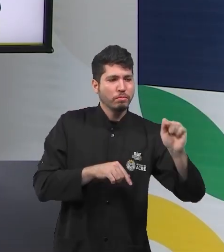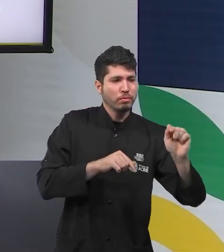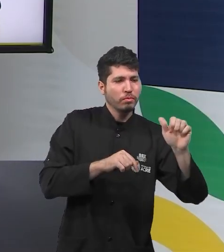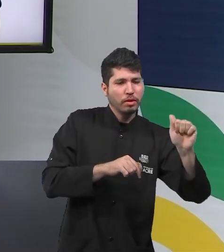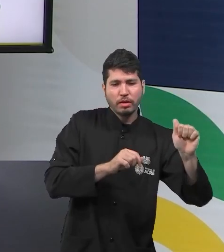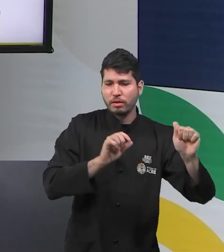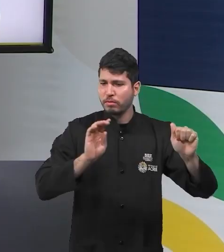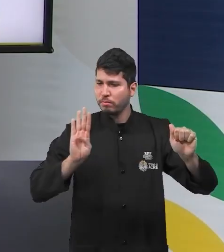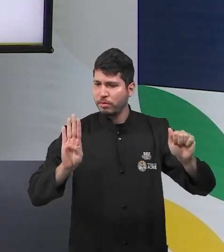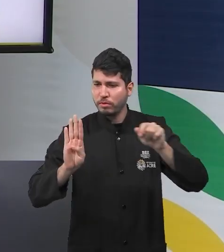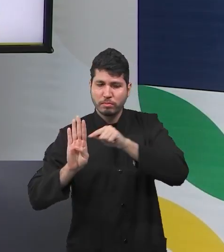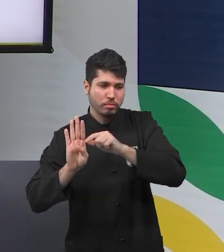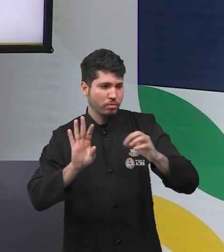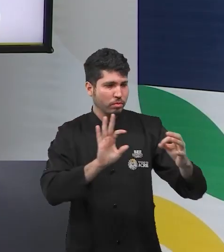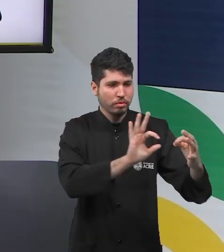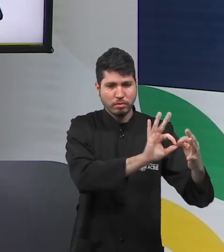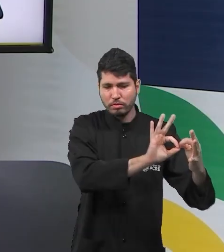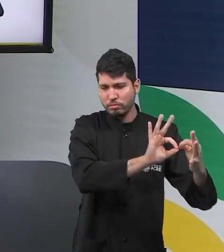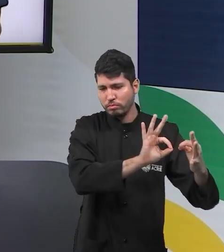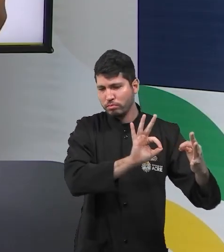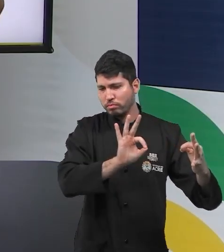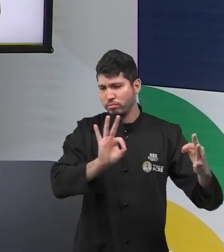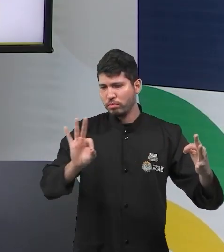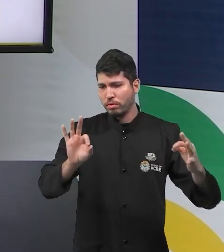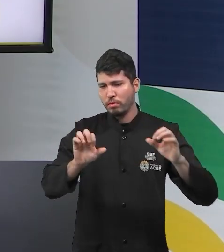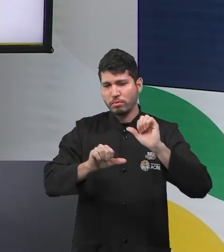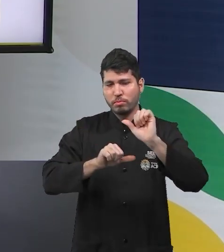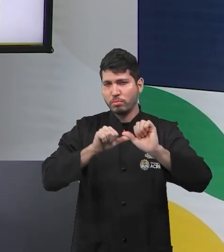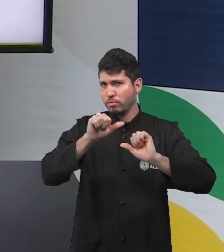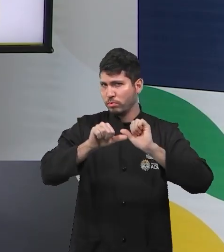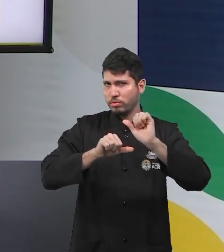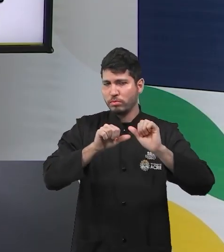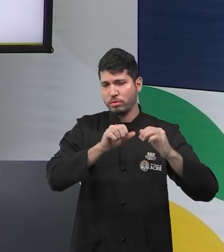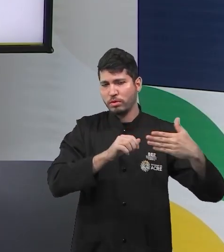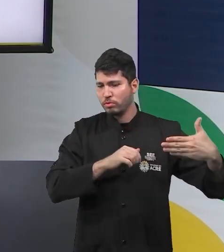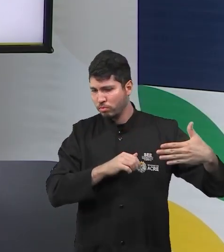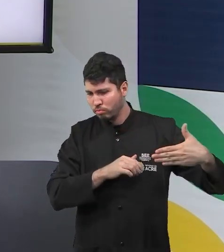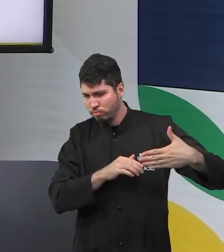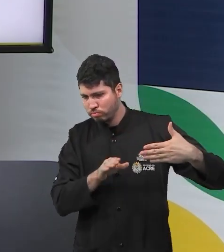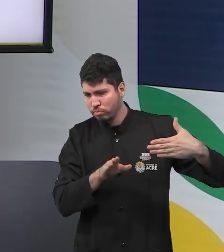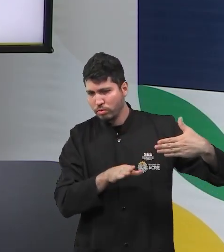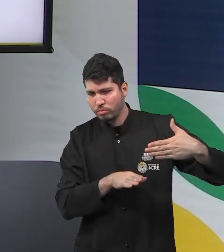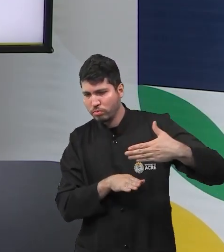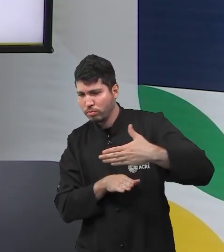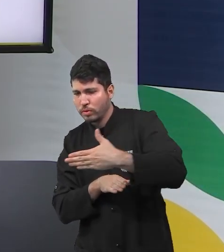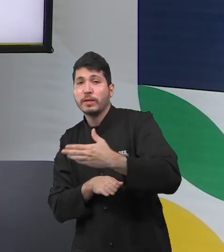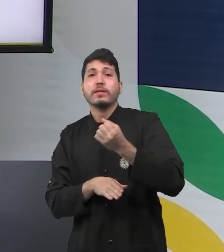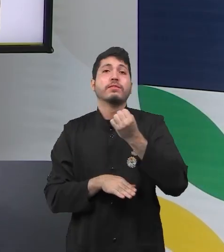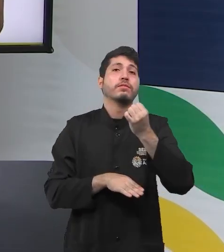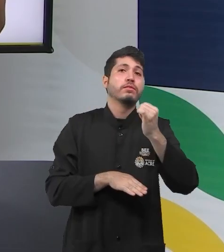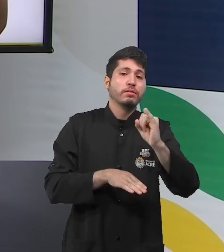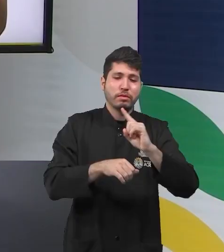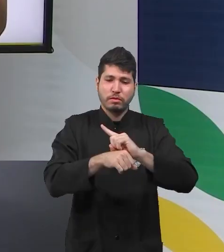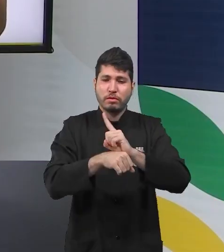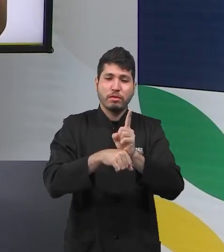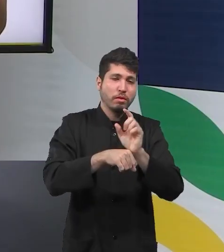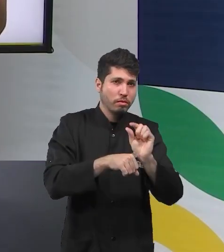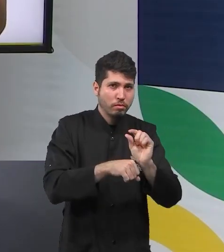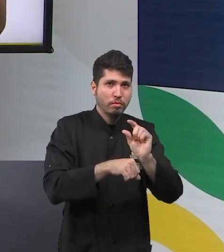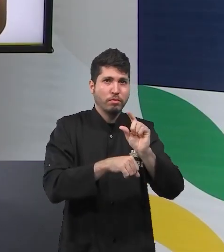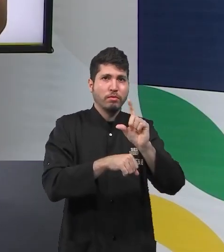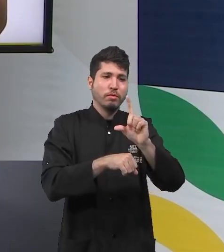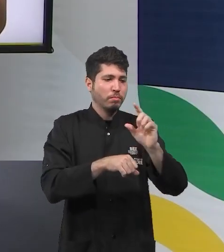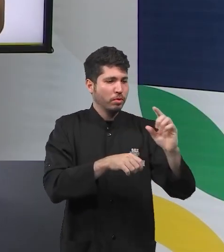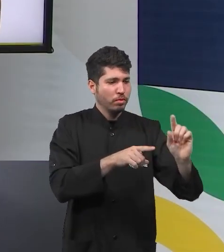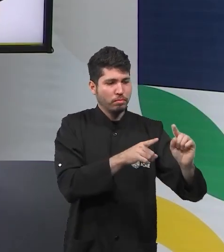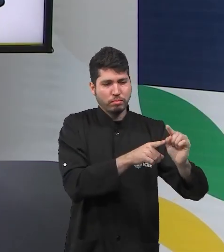mudar, e a velocidade aumenta, se eu aumento a velocidade para ir de um trajeto de A a